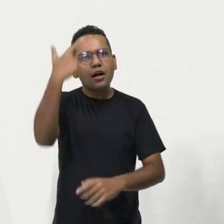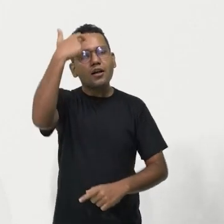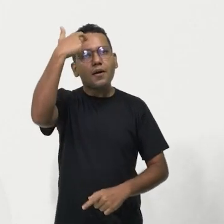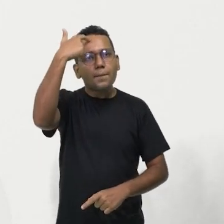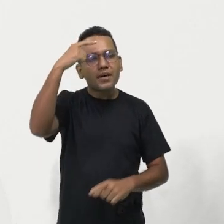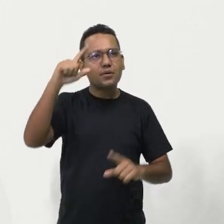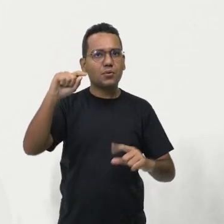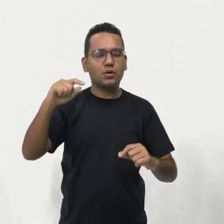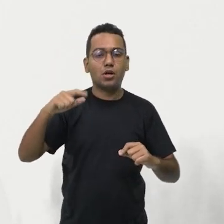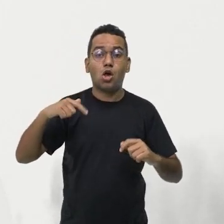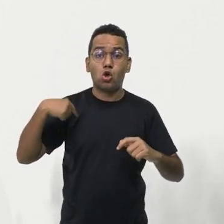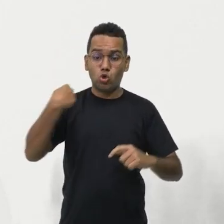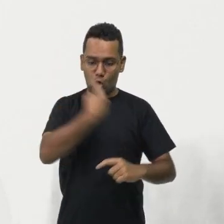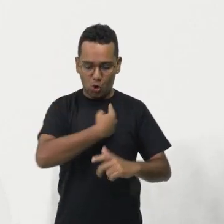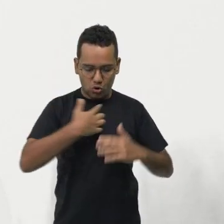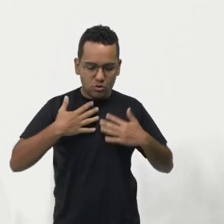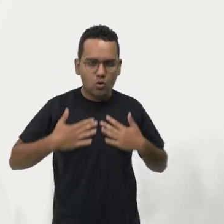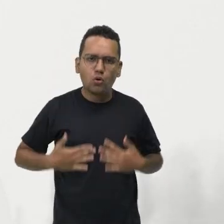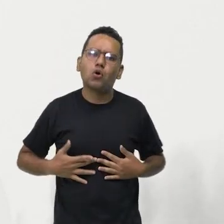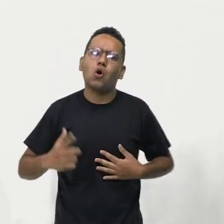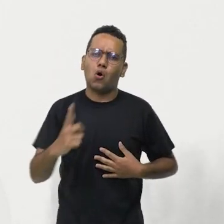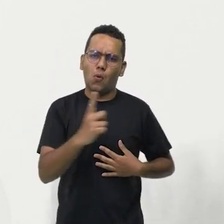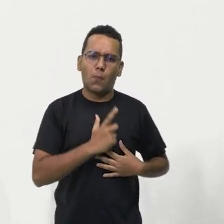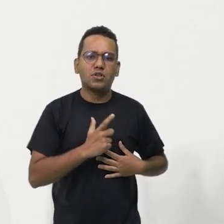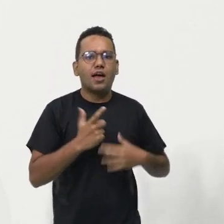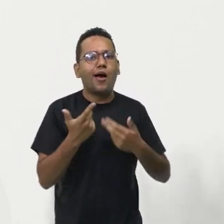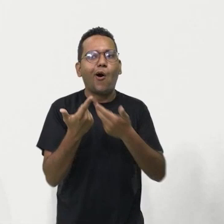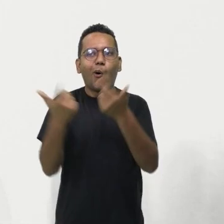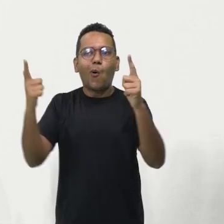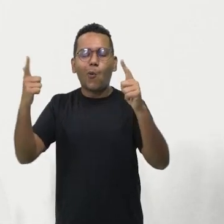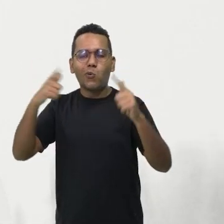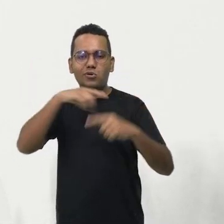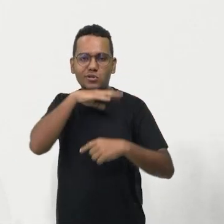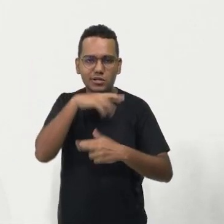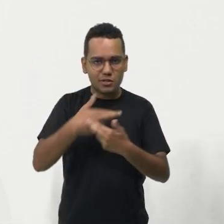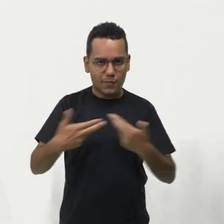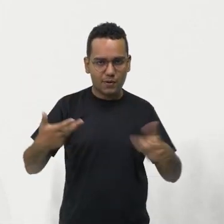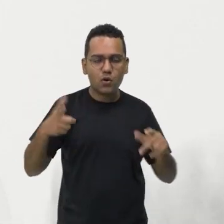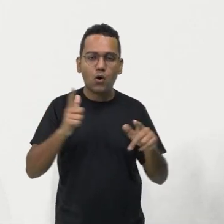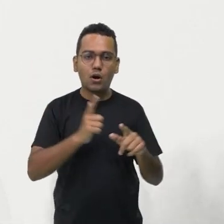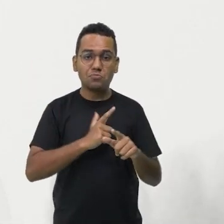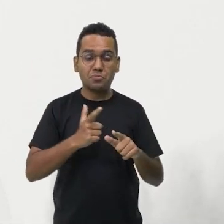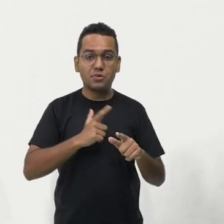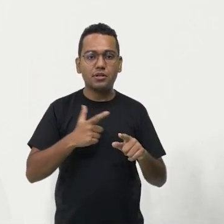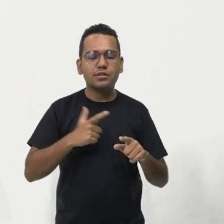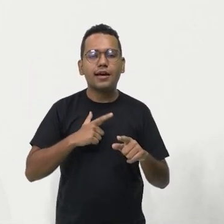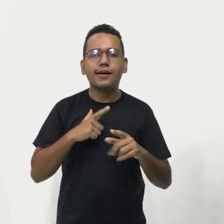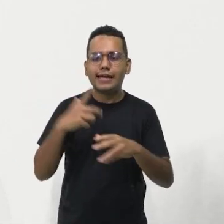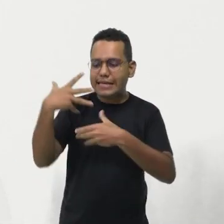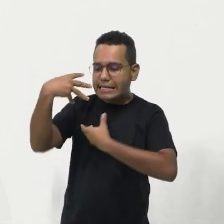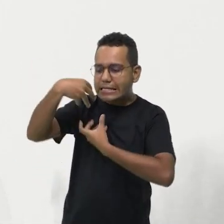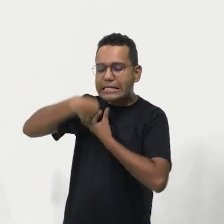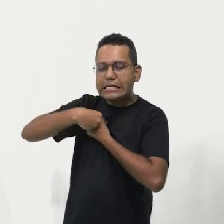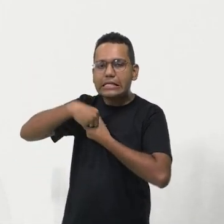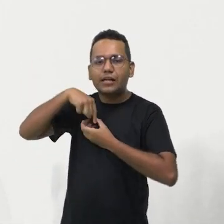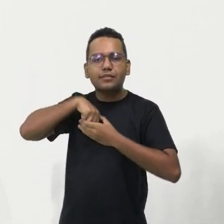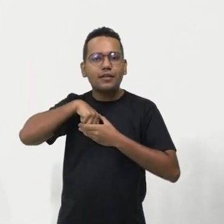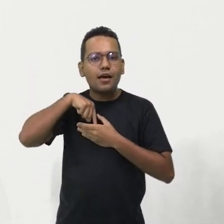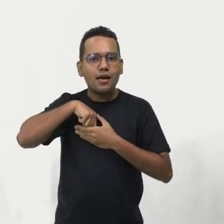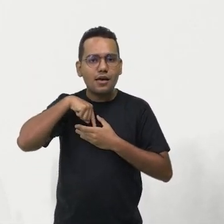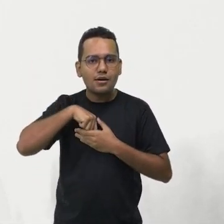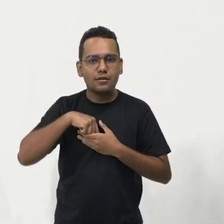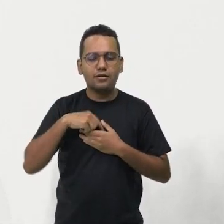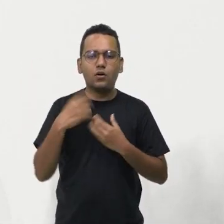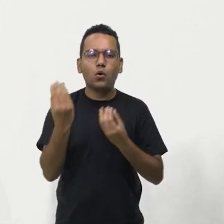tecidos e músculos de nosso corpo e de outros animais são controlados por impulsos